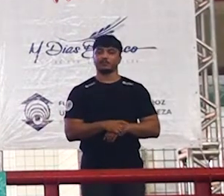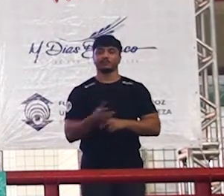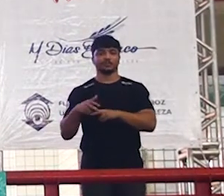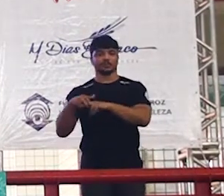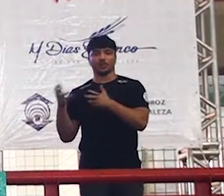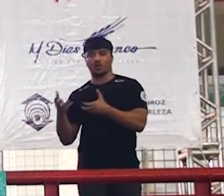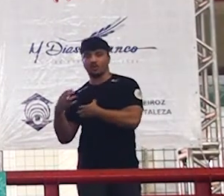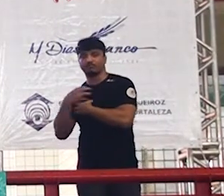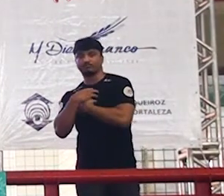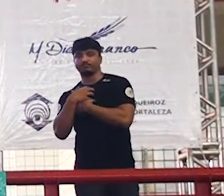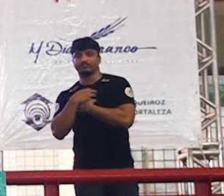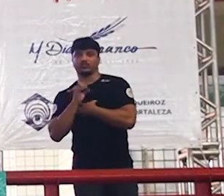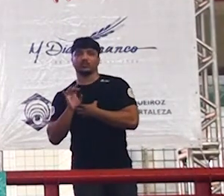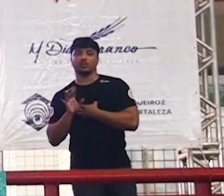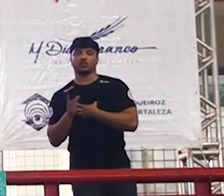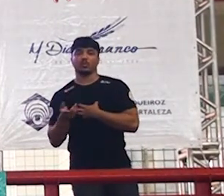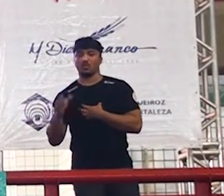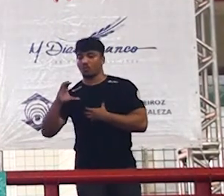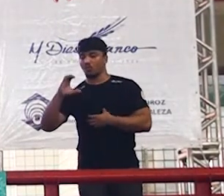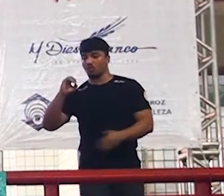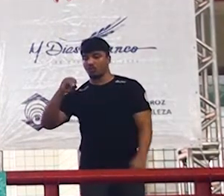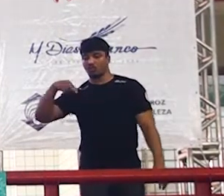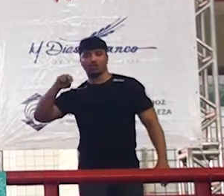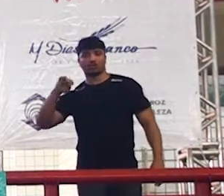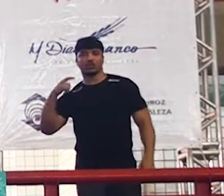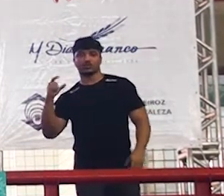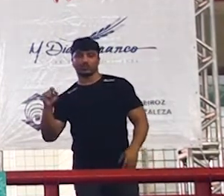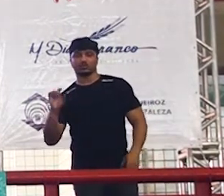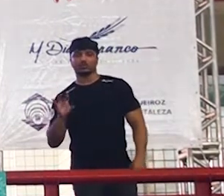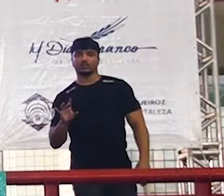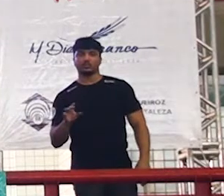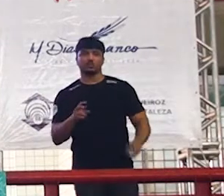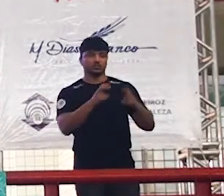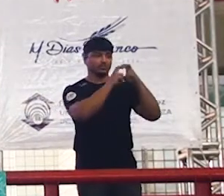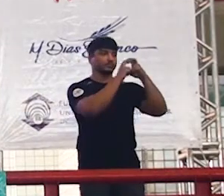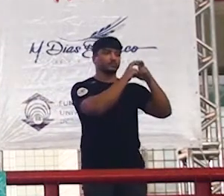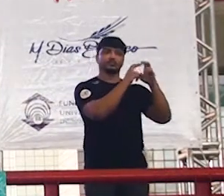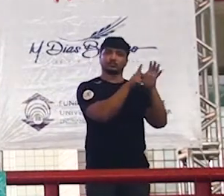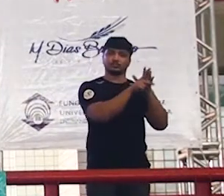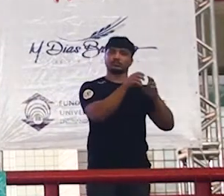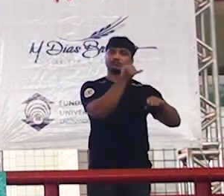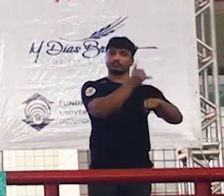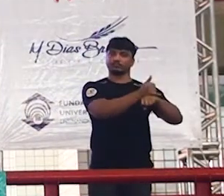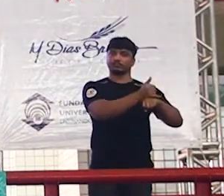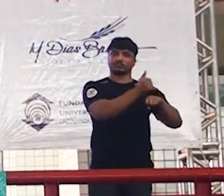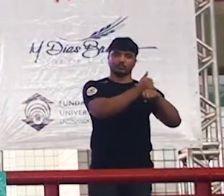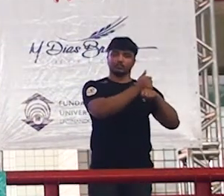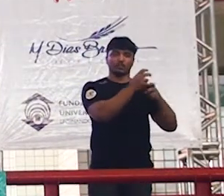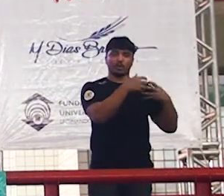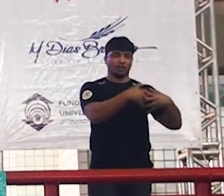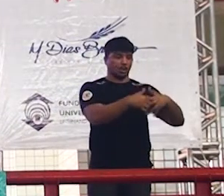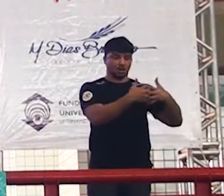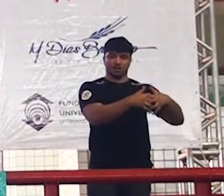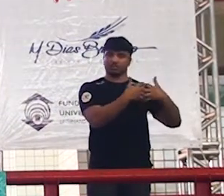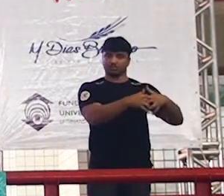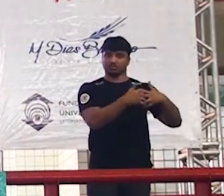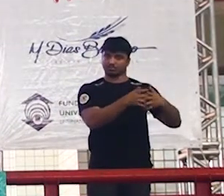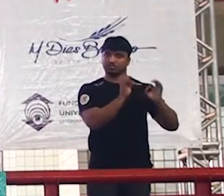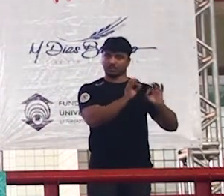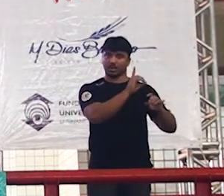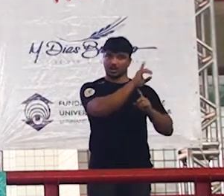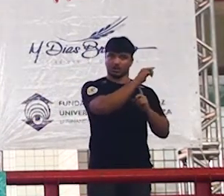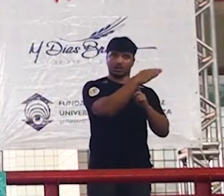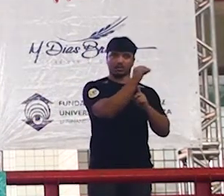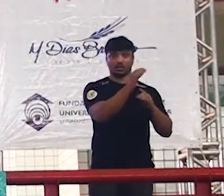Então, agora ela está na conotação pura. Um trem é uma coisa mecânica, ok, denotação. Mas